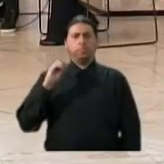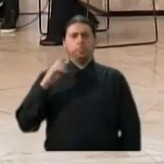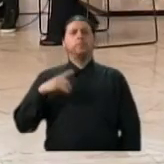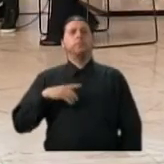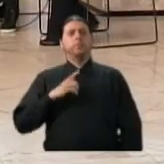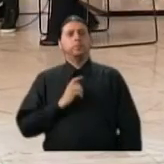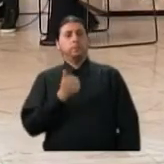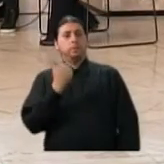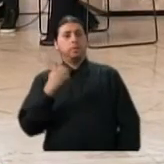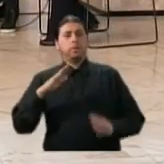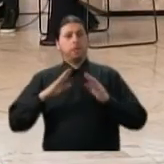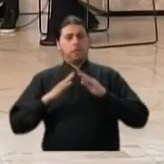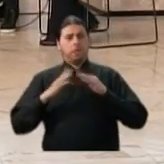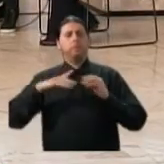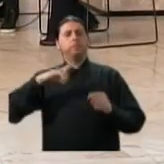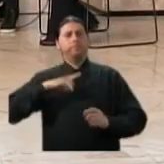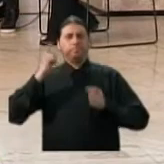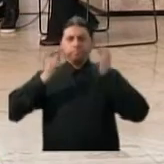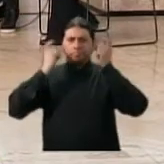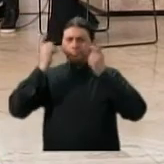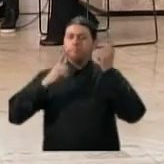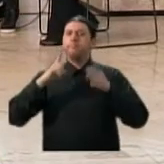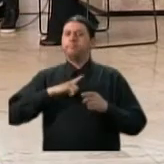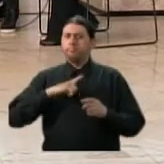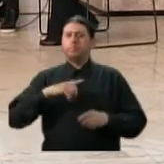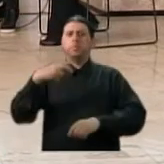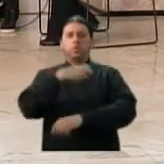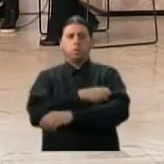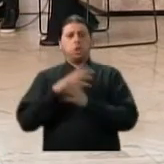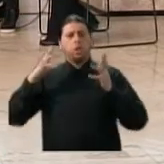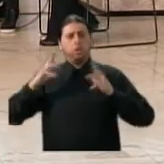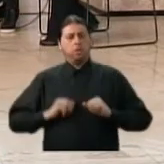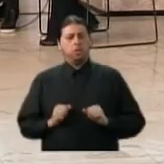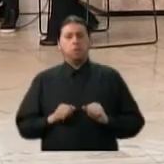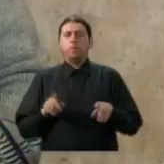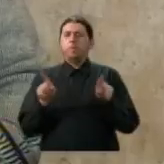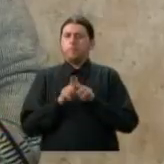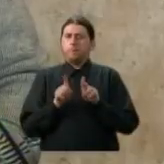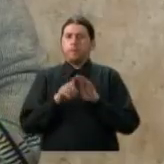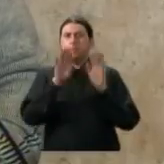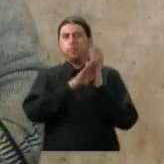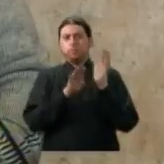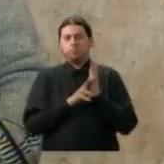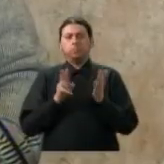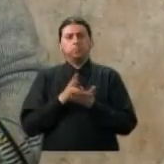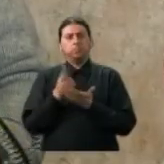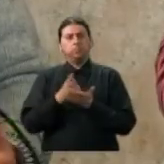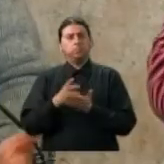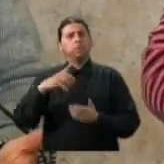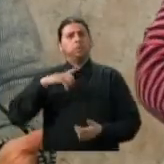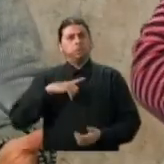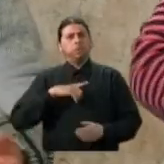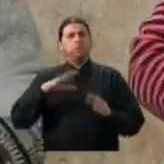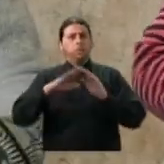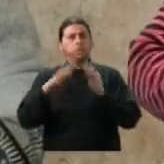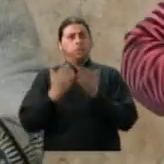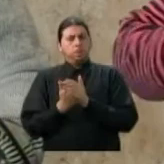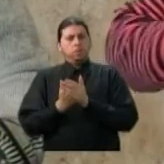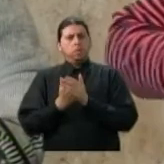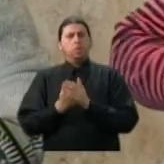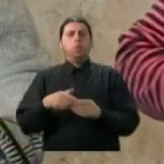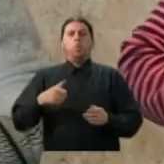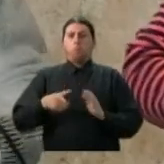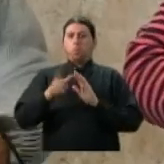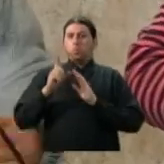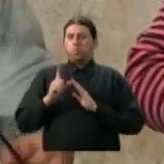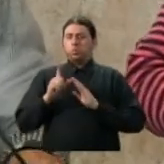a gente sempre teve essa preocupação, né? Sempre imunizações, né? E sempre que tem essas campanhas. E aí, como a escola tomou essa iniciativa,